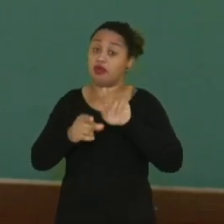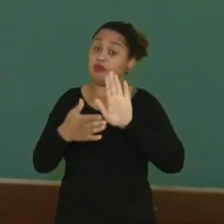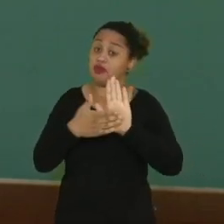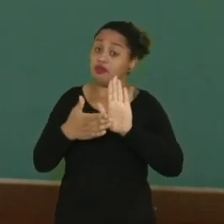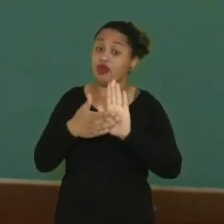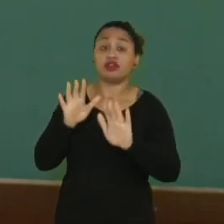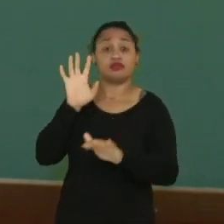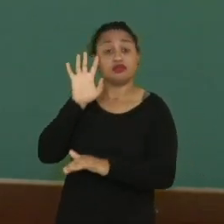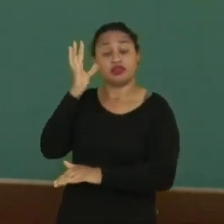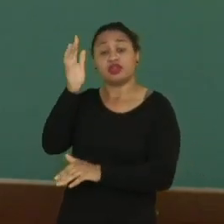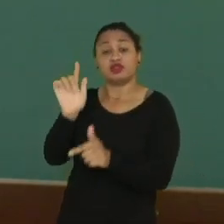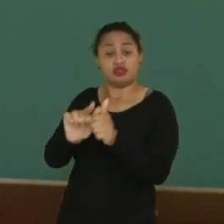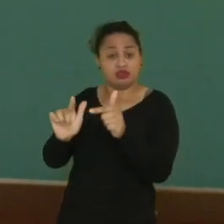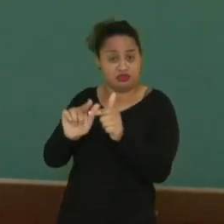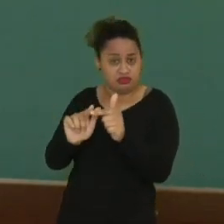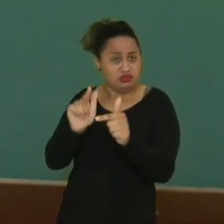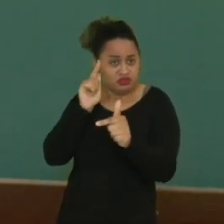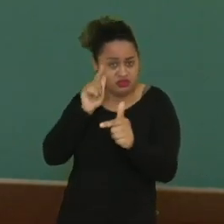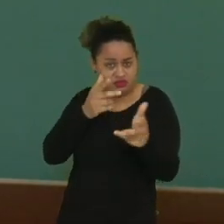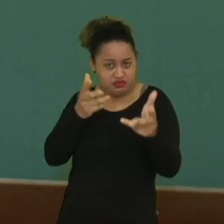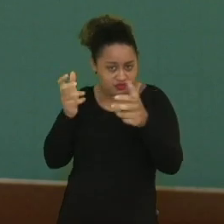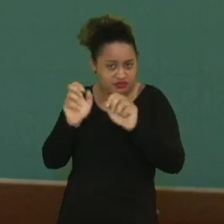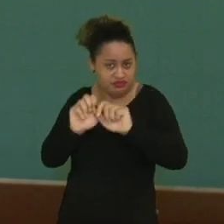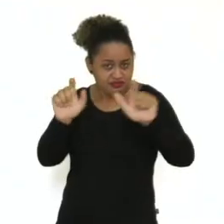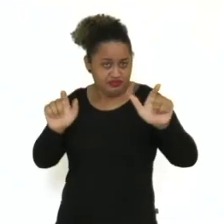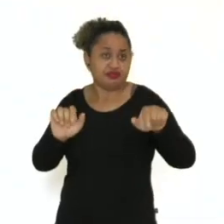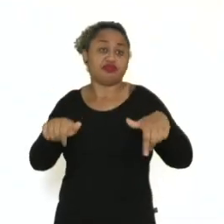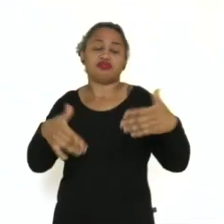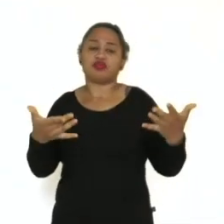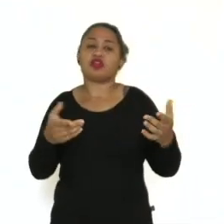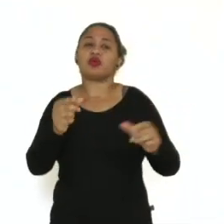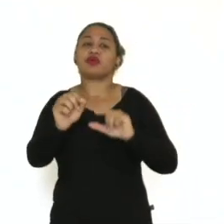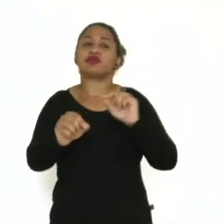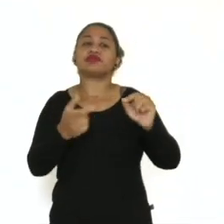problema. Anotado? Beleza!